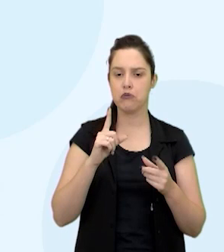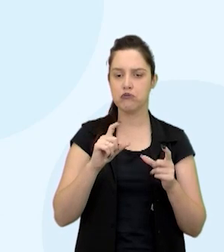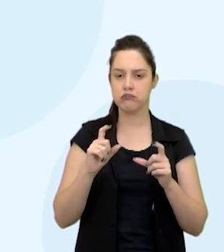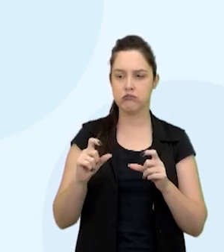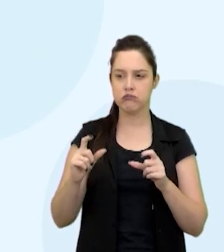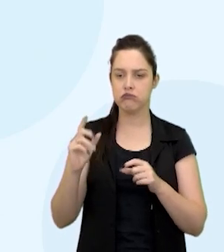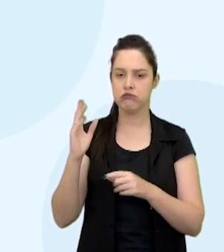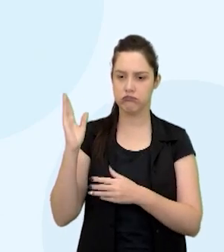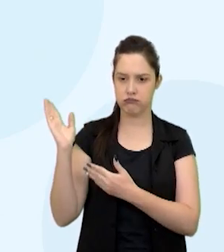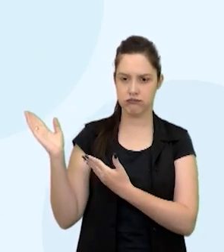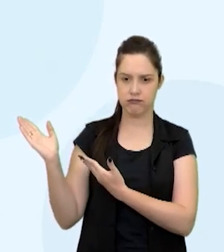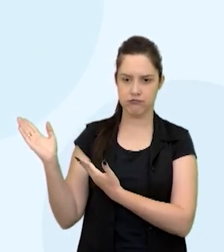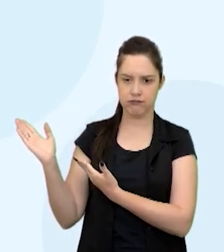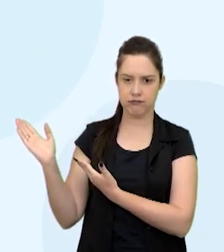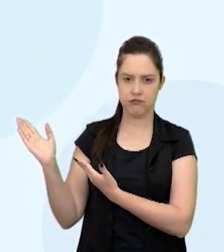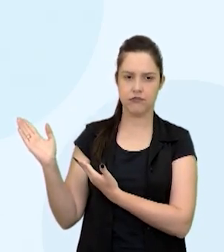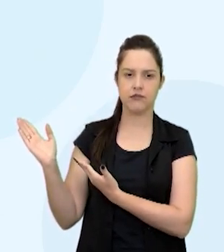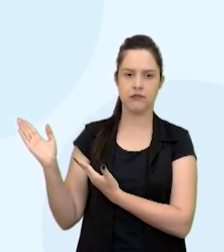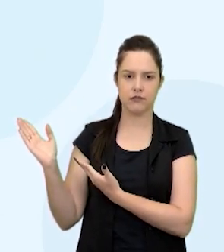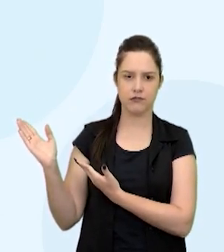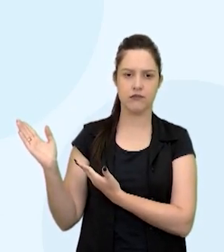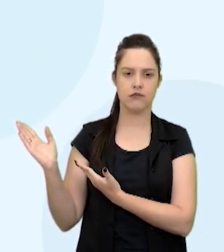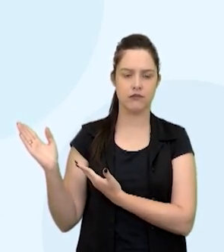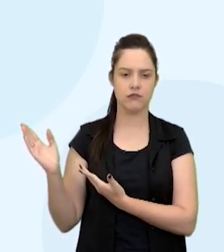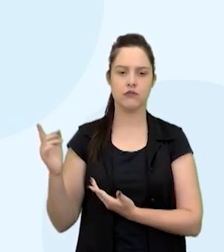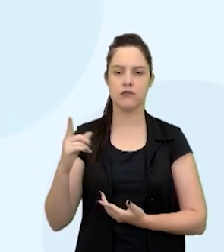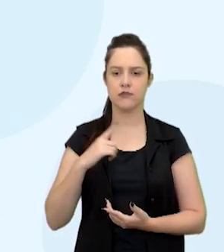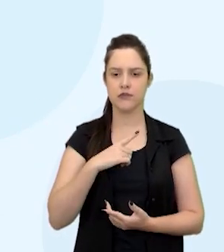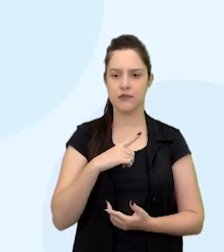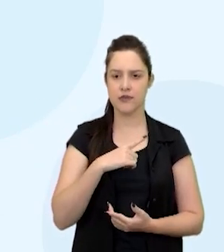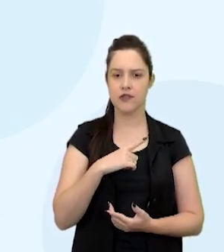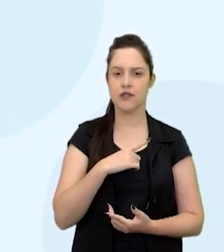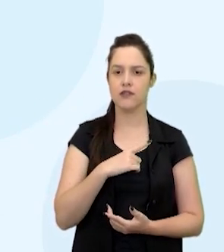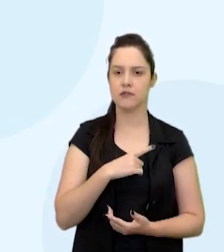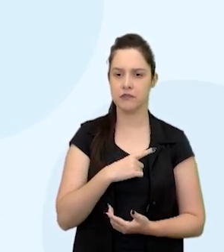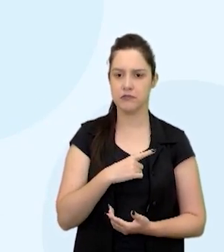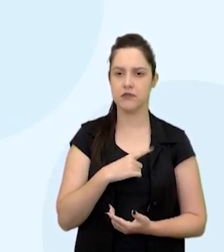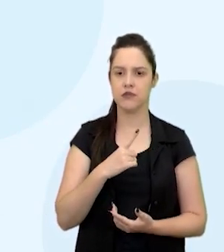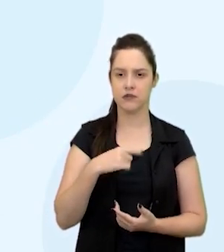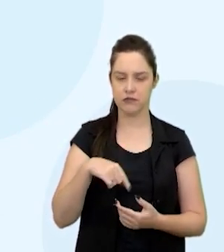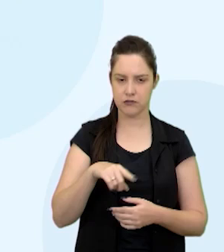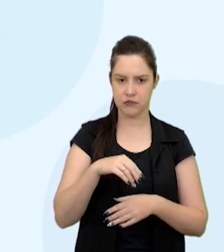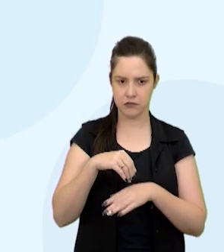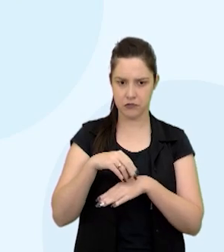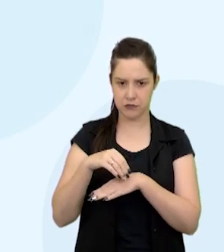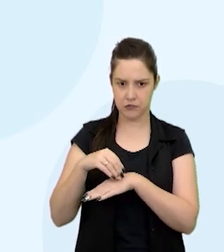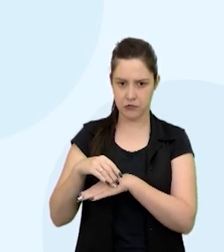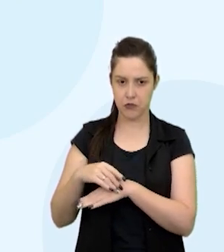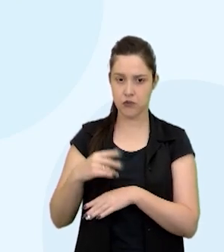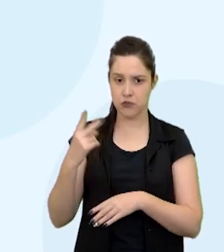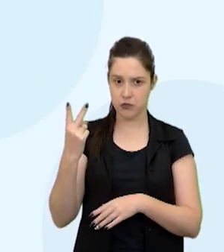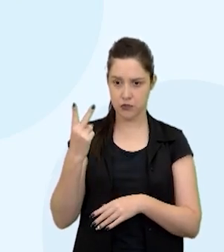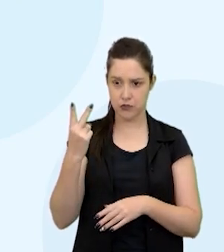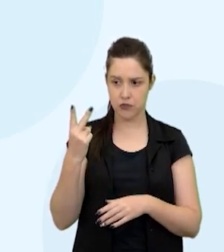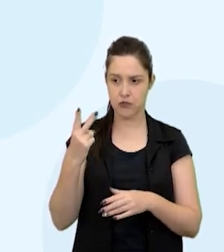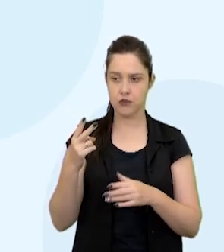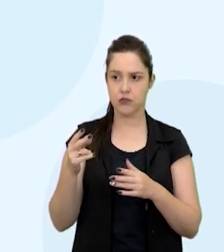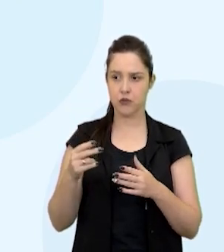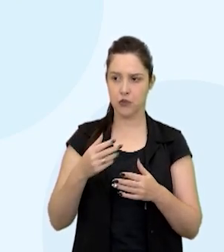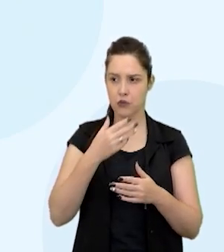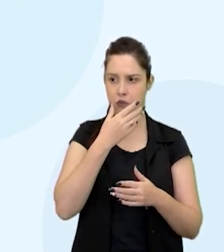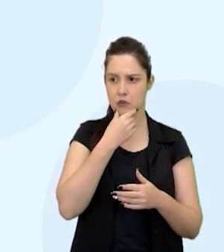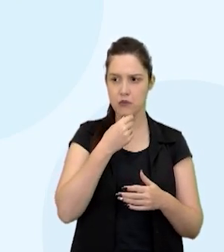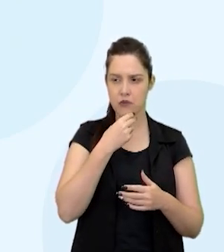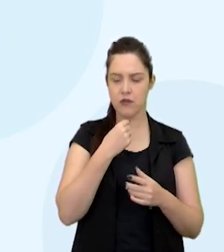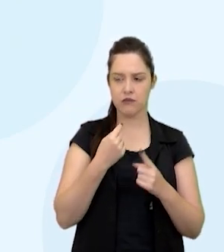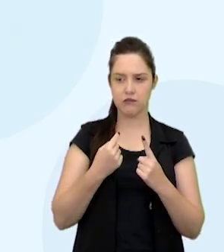ao fundo, né? A gente percebe que o Van Gogh está à frente e no fundo nós temos aí um segundo plano. Ele vai sugerir a